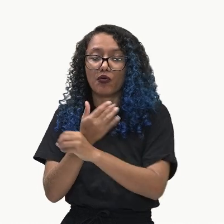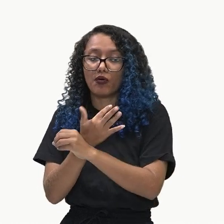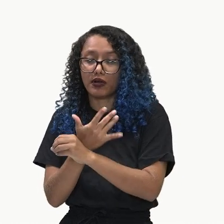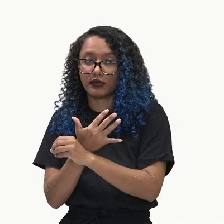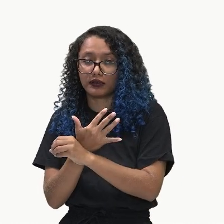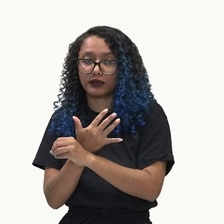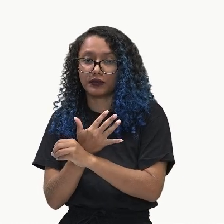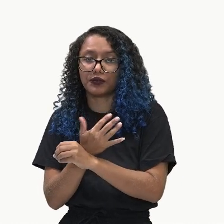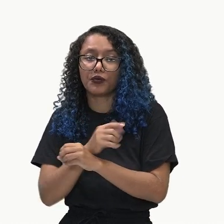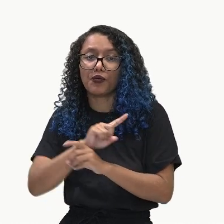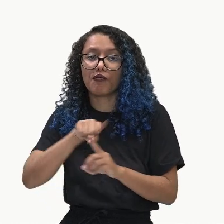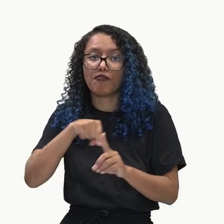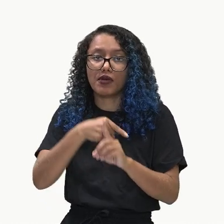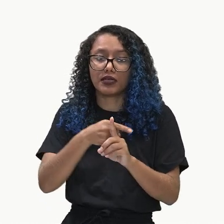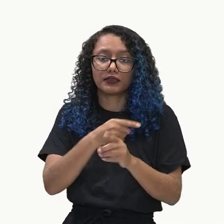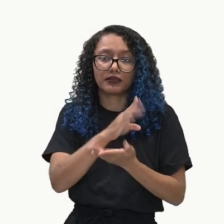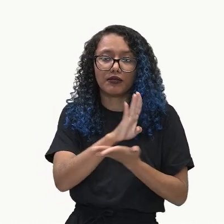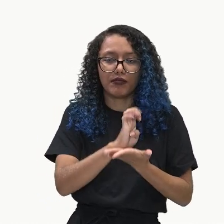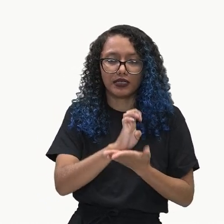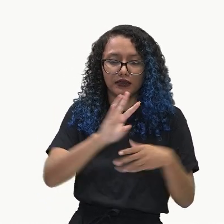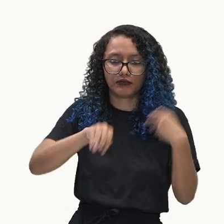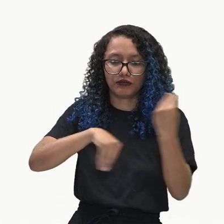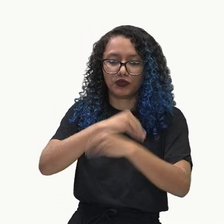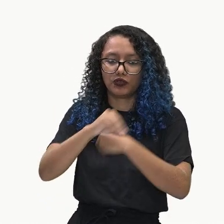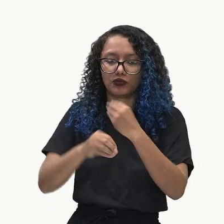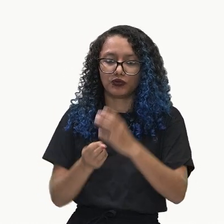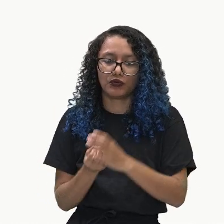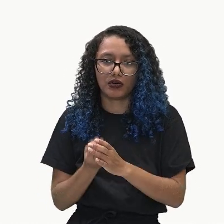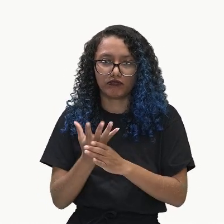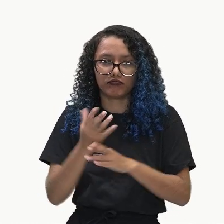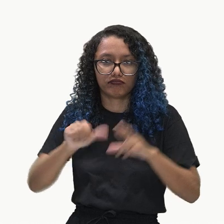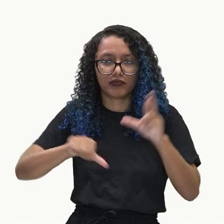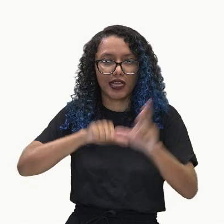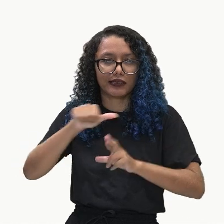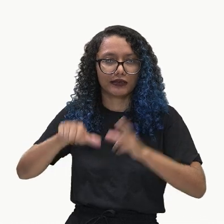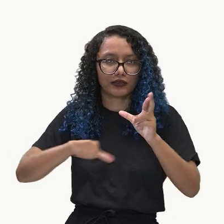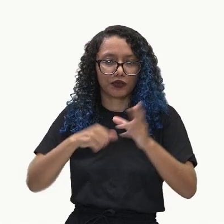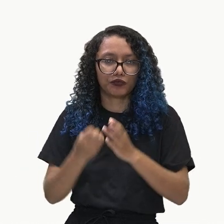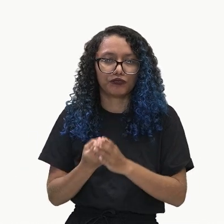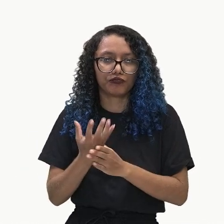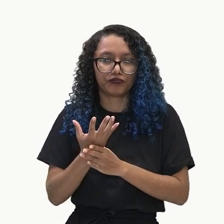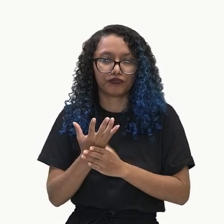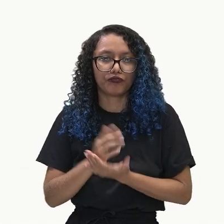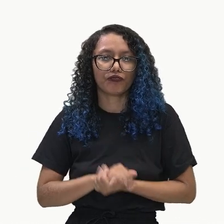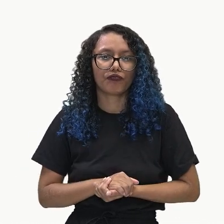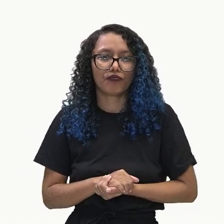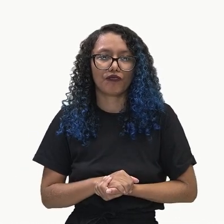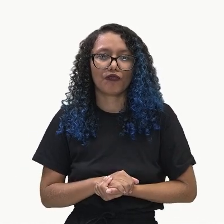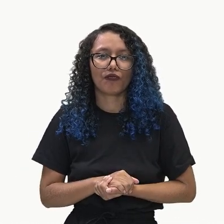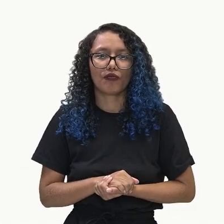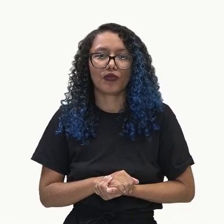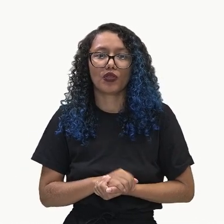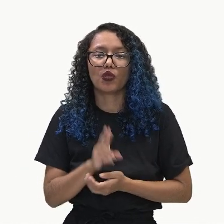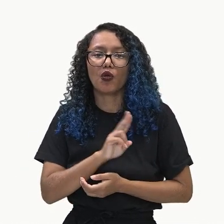ácido e uma base, chamado de reação de